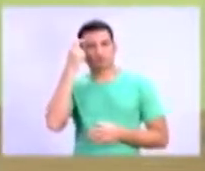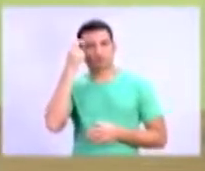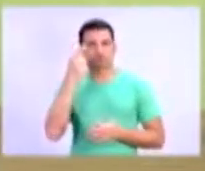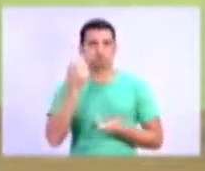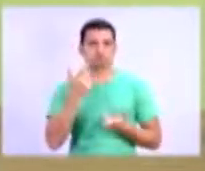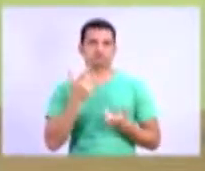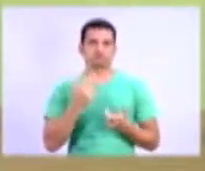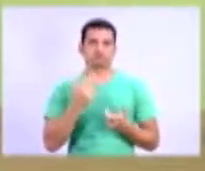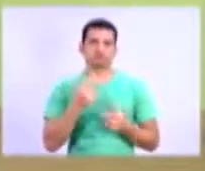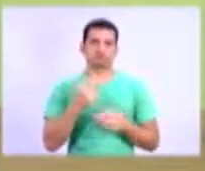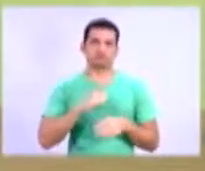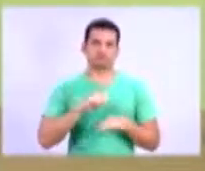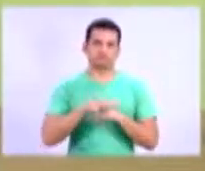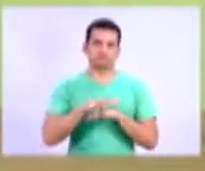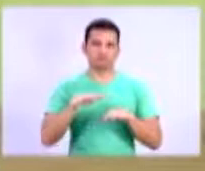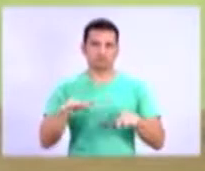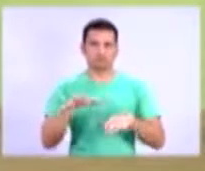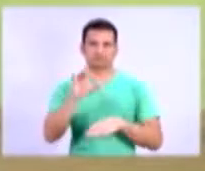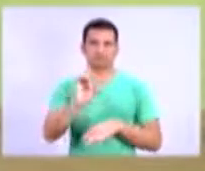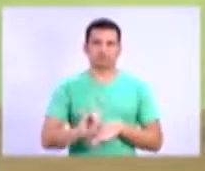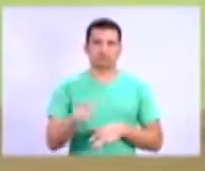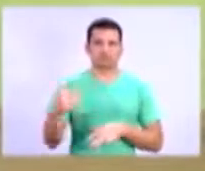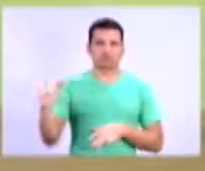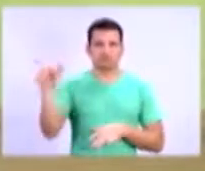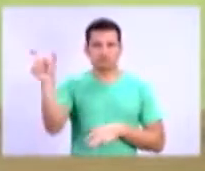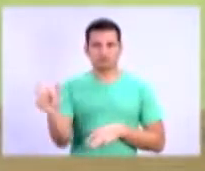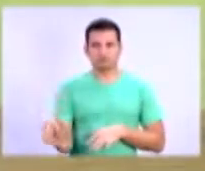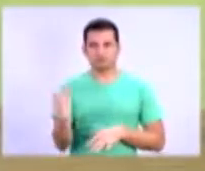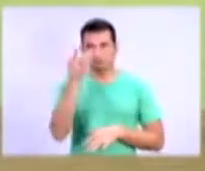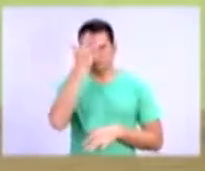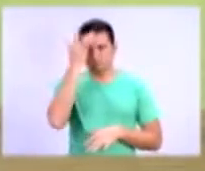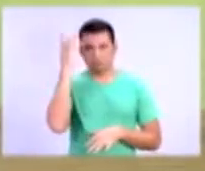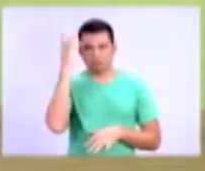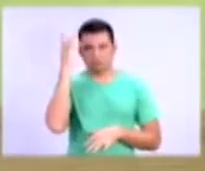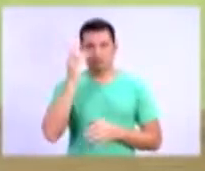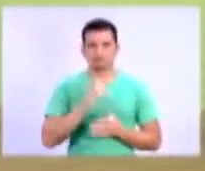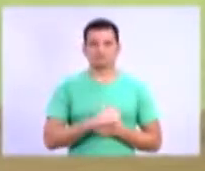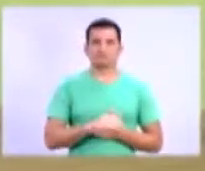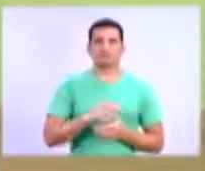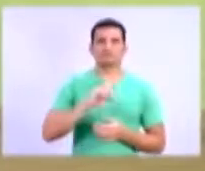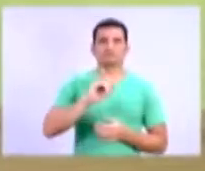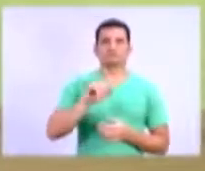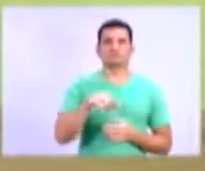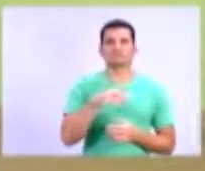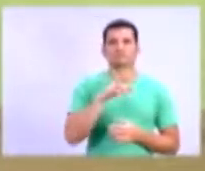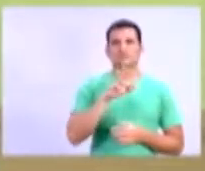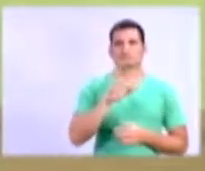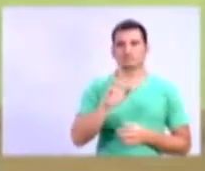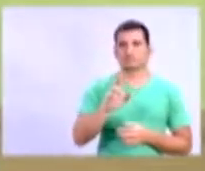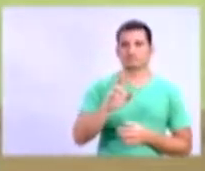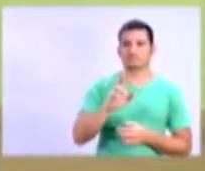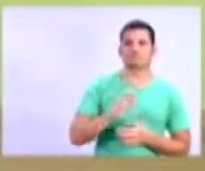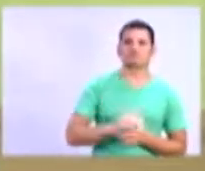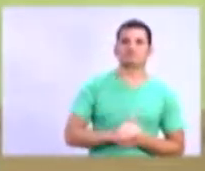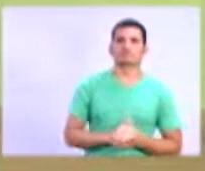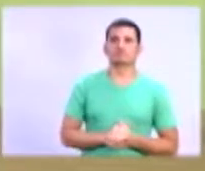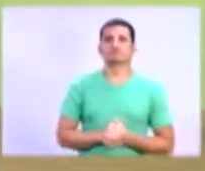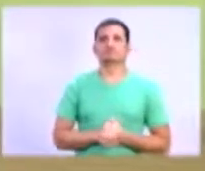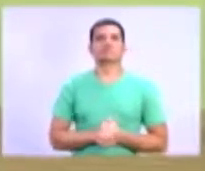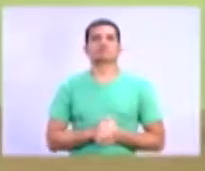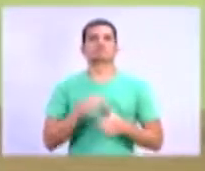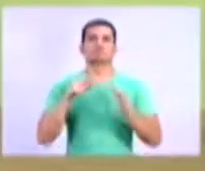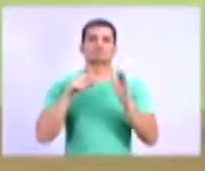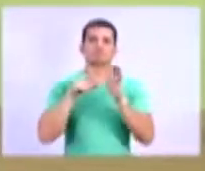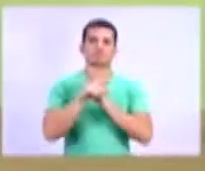direito alheio, o direito dessa outra pessoa. O pessoal de Jaru está fazendo esse